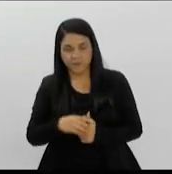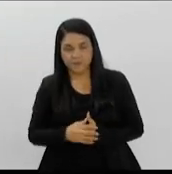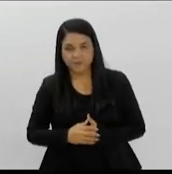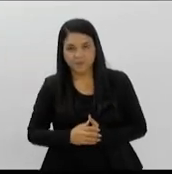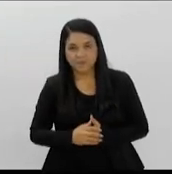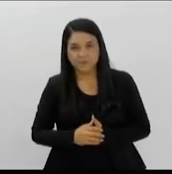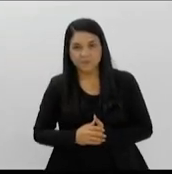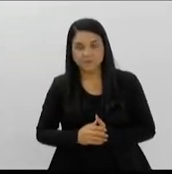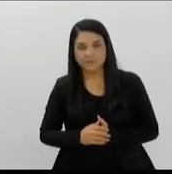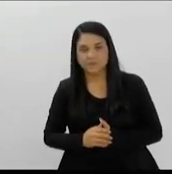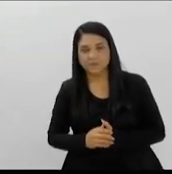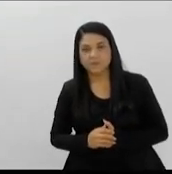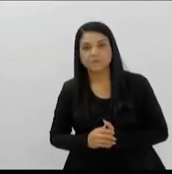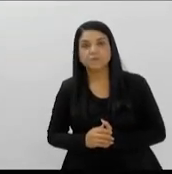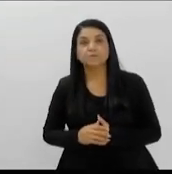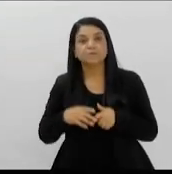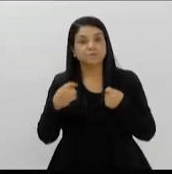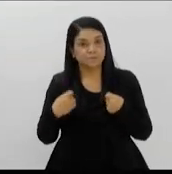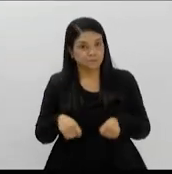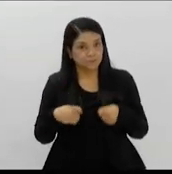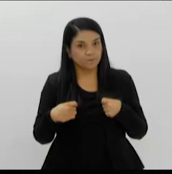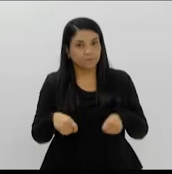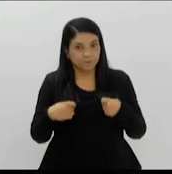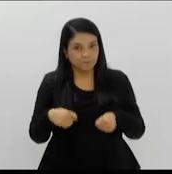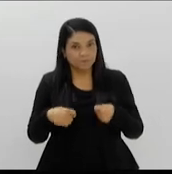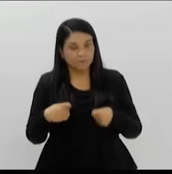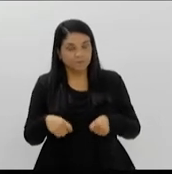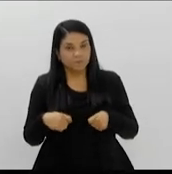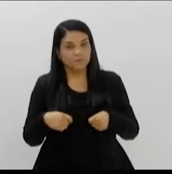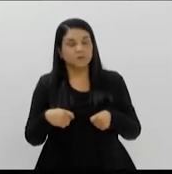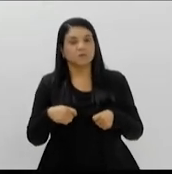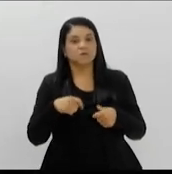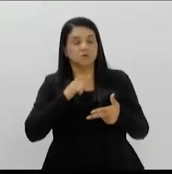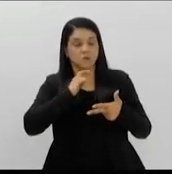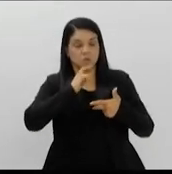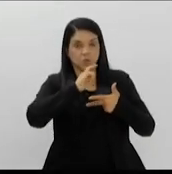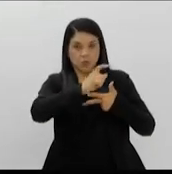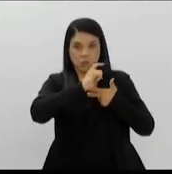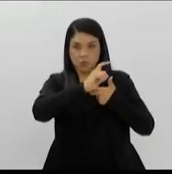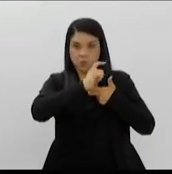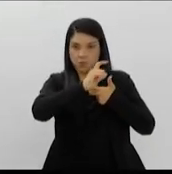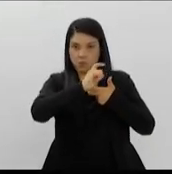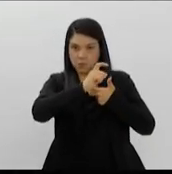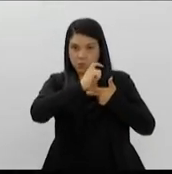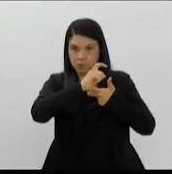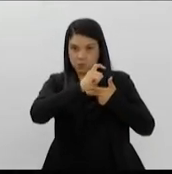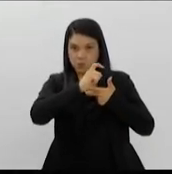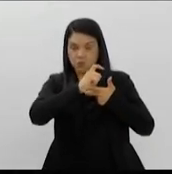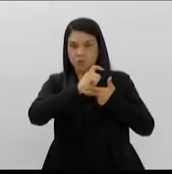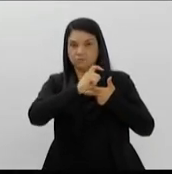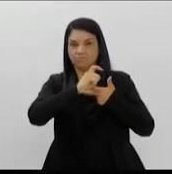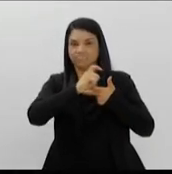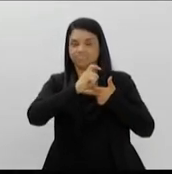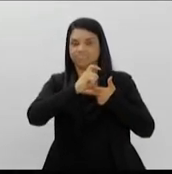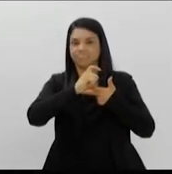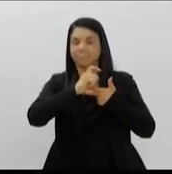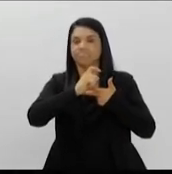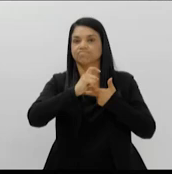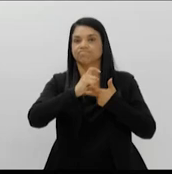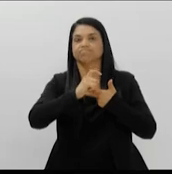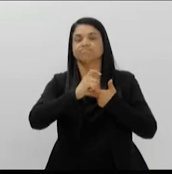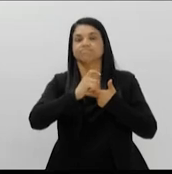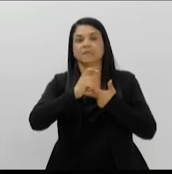mas é necessário que o Poder Executivo também esteja mobilizado no